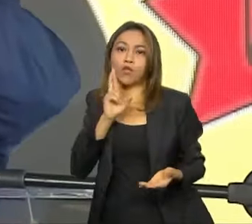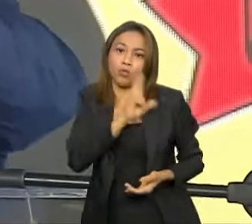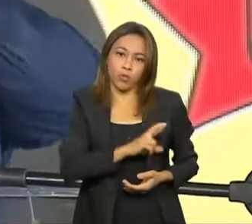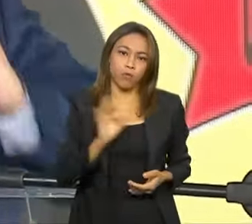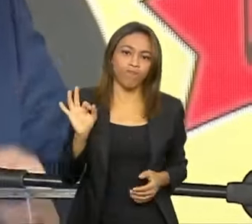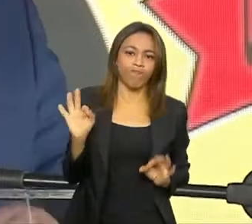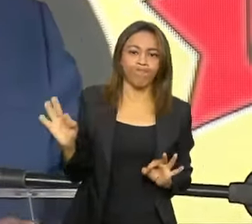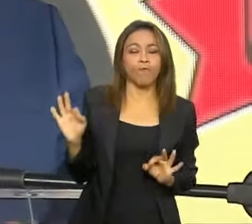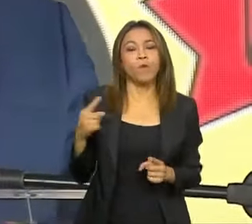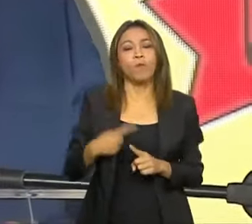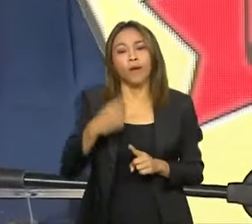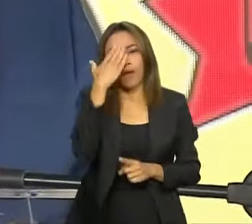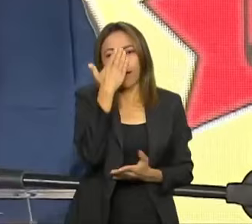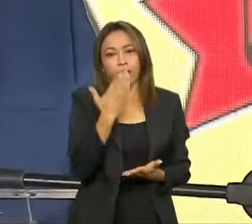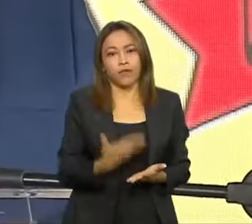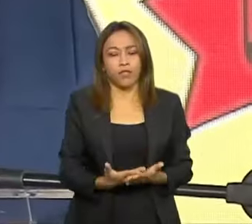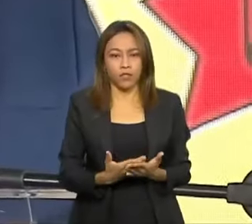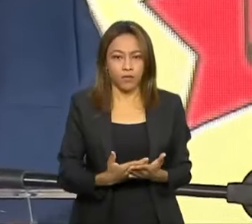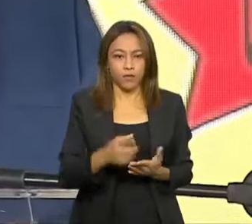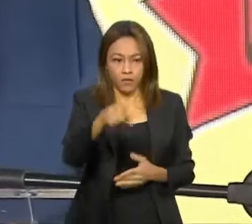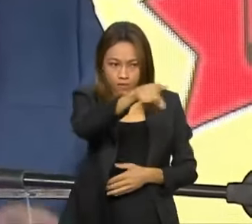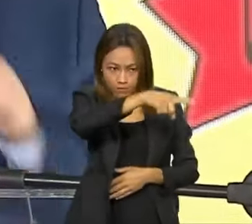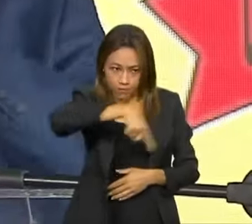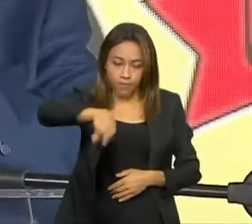acredita e confia na Polícia Federal.